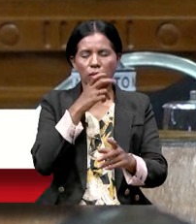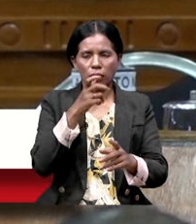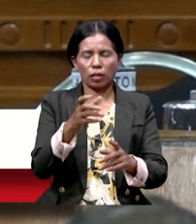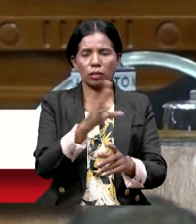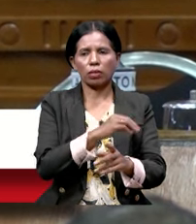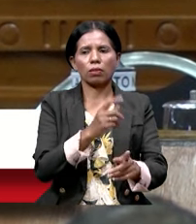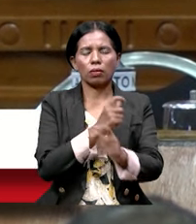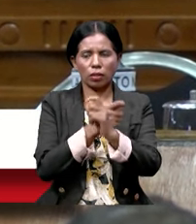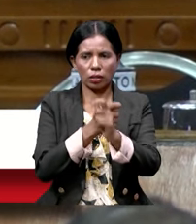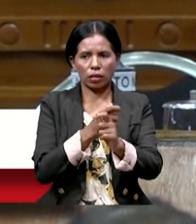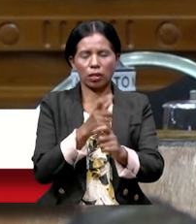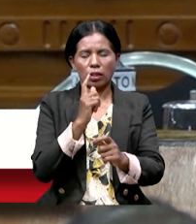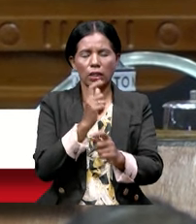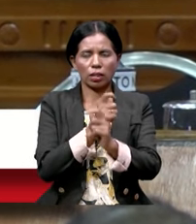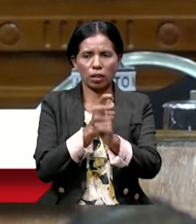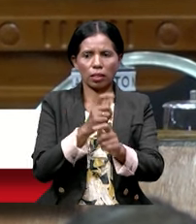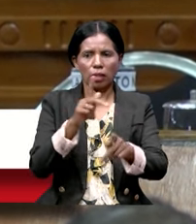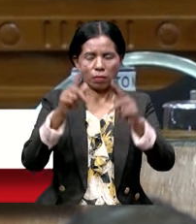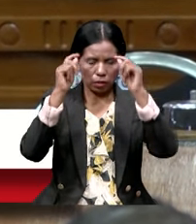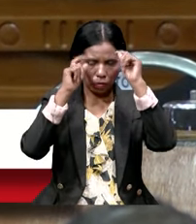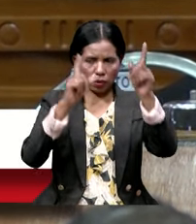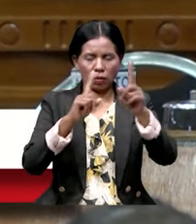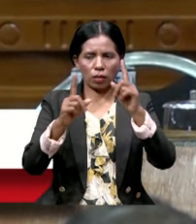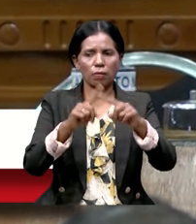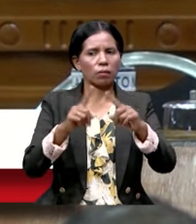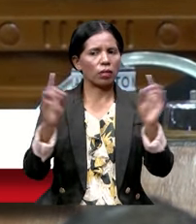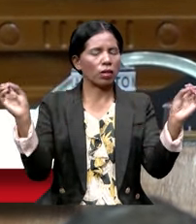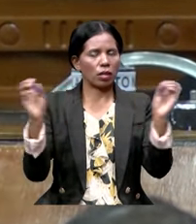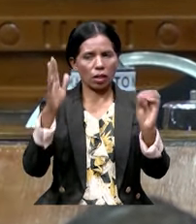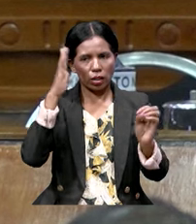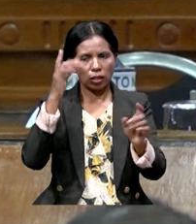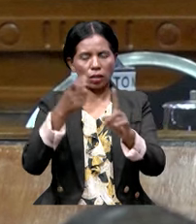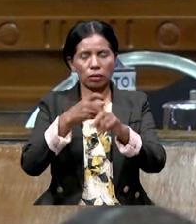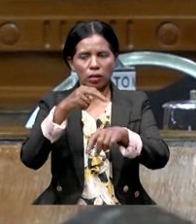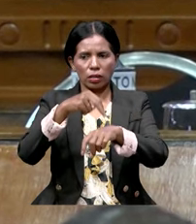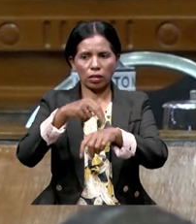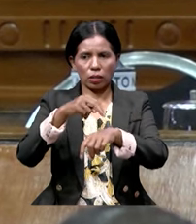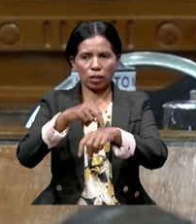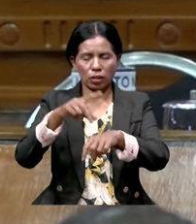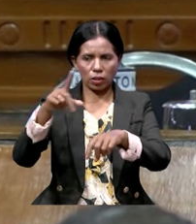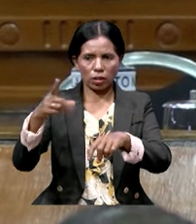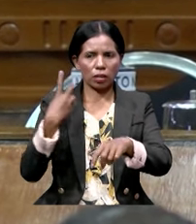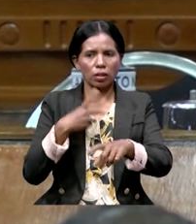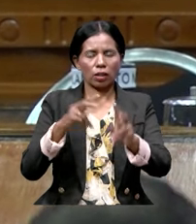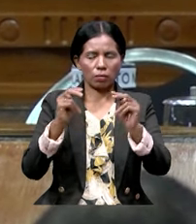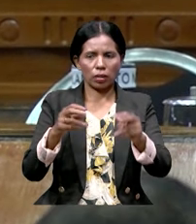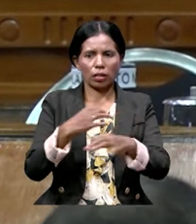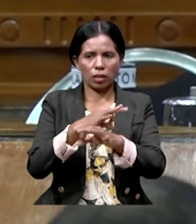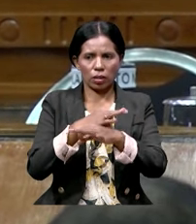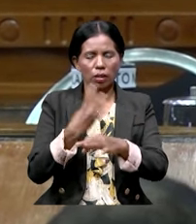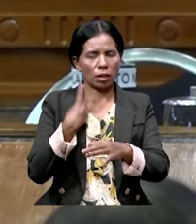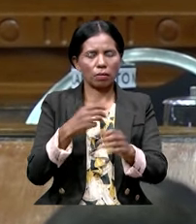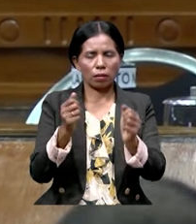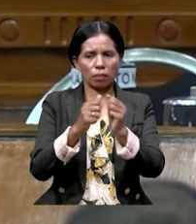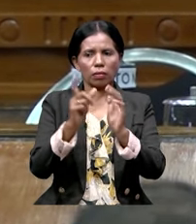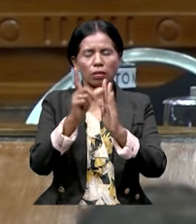ne. Tetung liang ne be ma timoruan sire kulia. Mai be laia reconhecimento internacional ba tetung. Ita precisa hadiang. Ami amosu